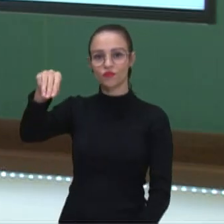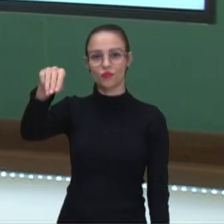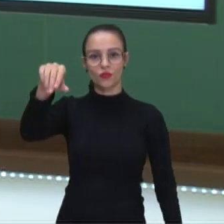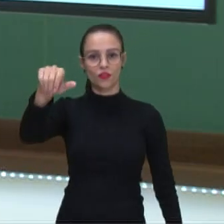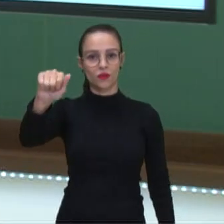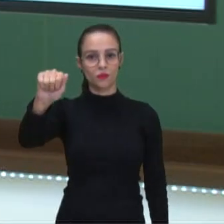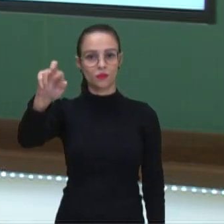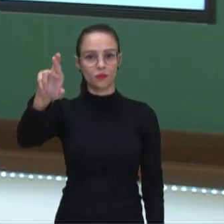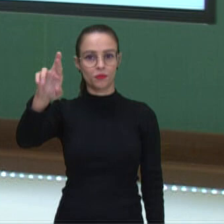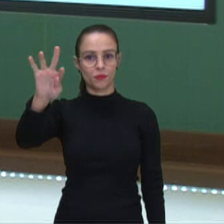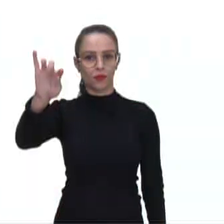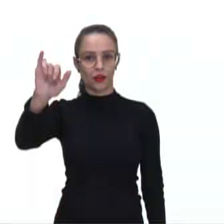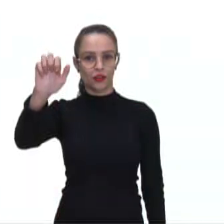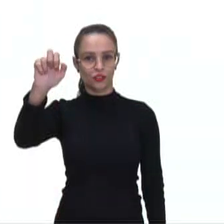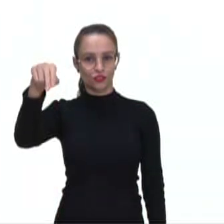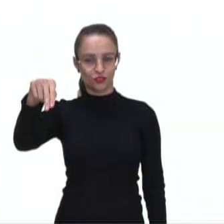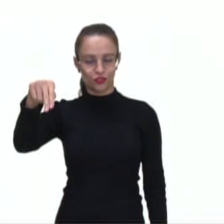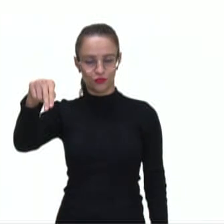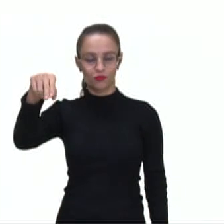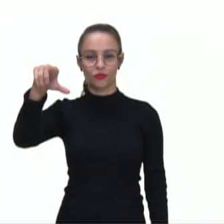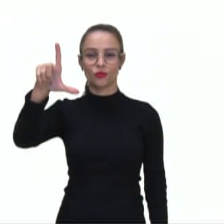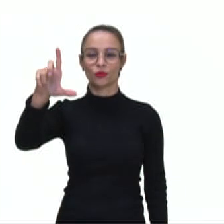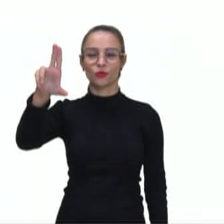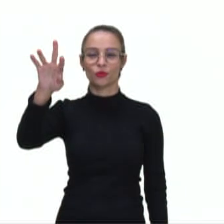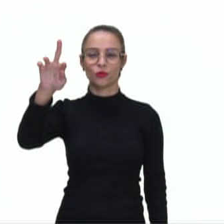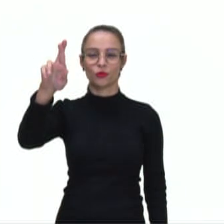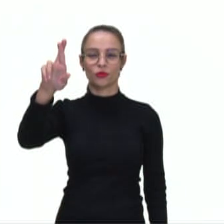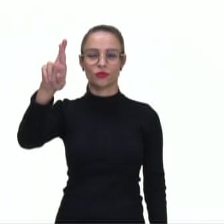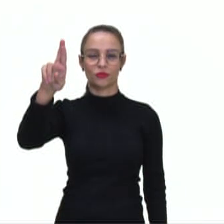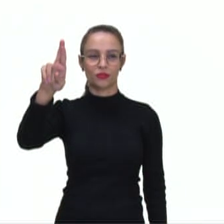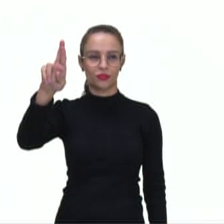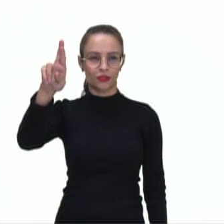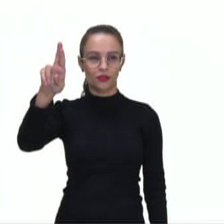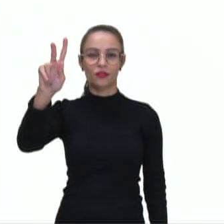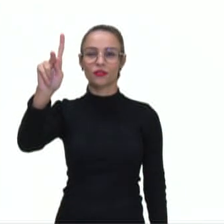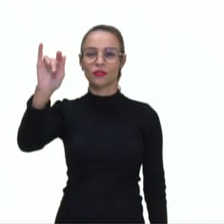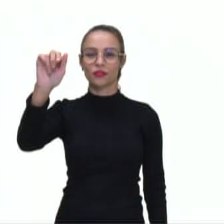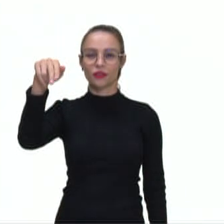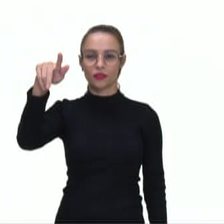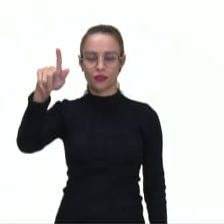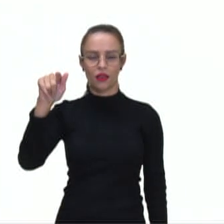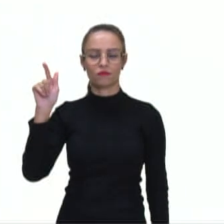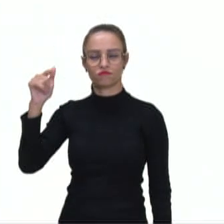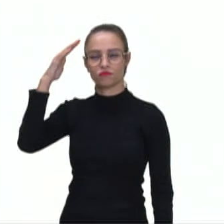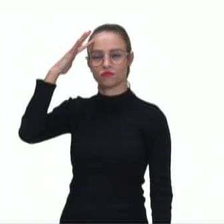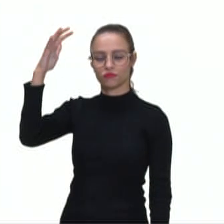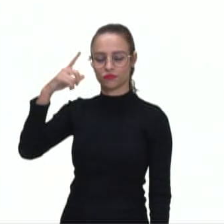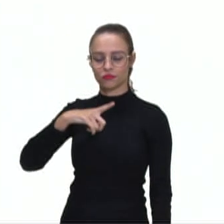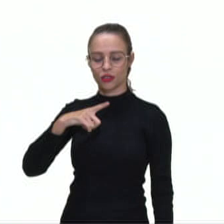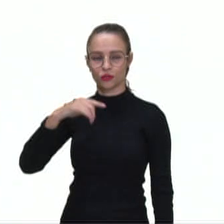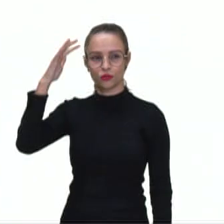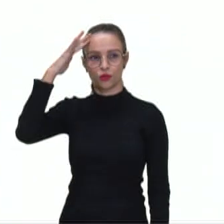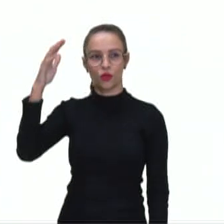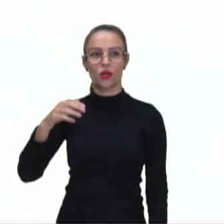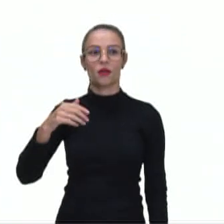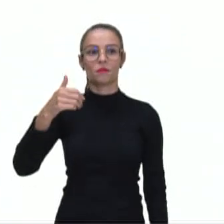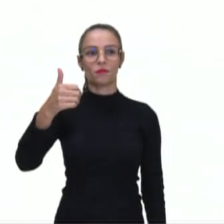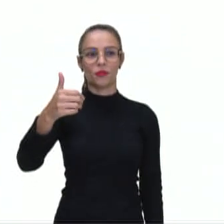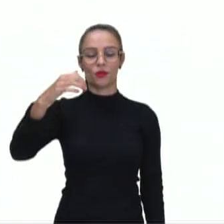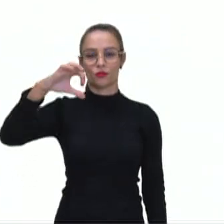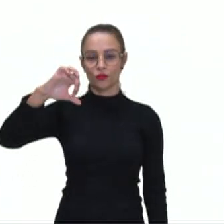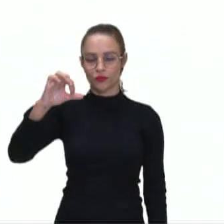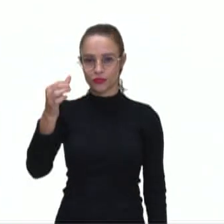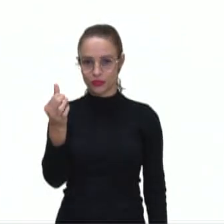famoso discurso Eu Tenho um Sonho, né? Ele proferiu esse discurso em 1963, em frente ao Memorial